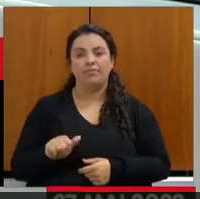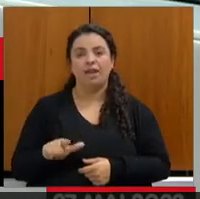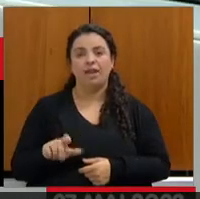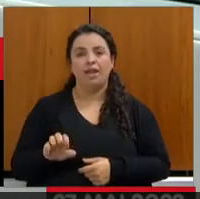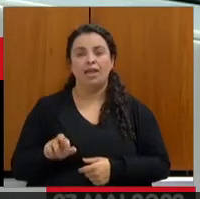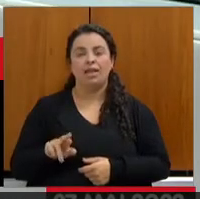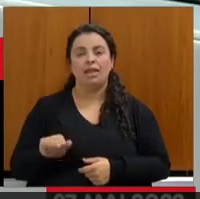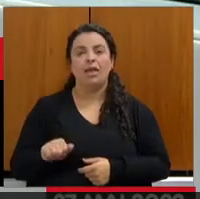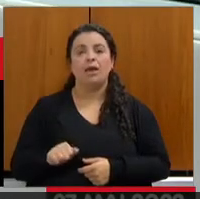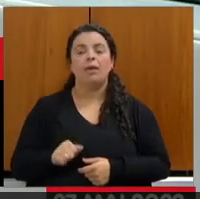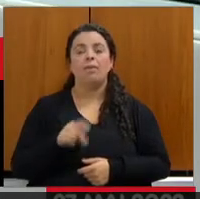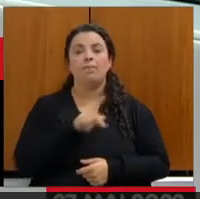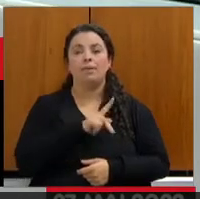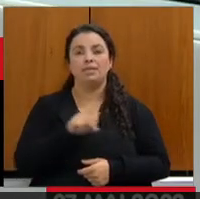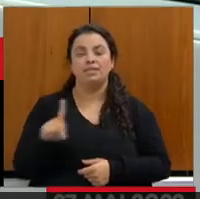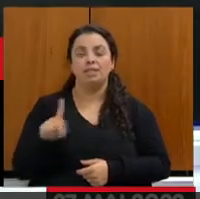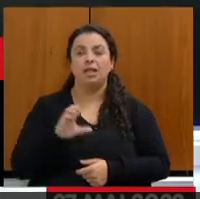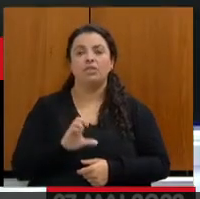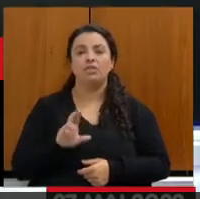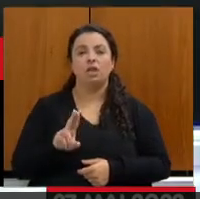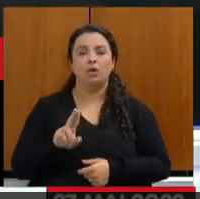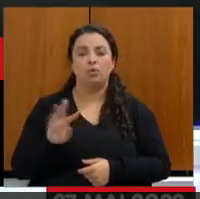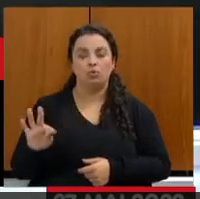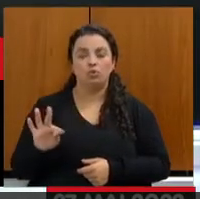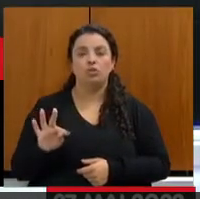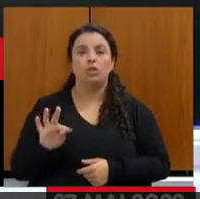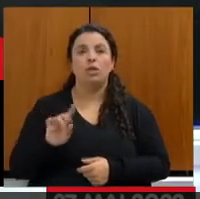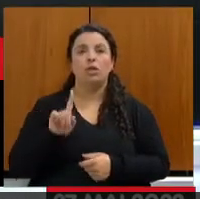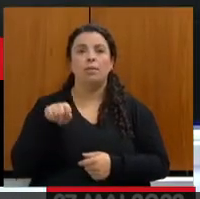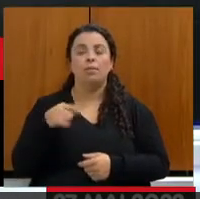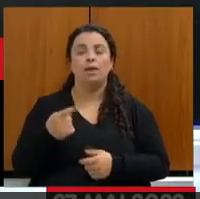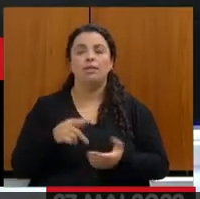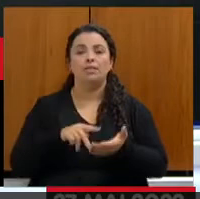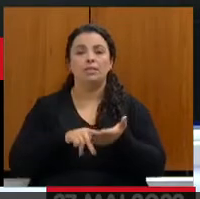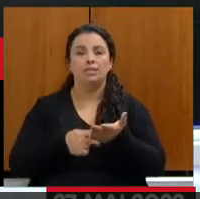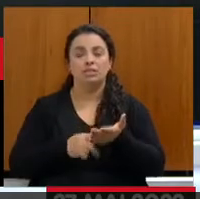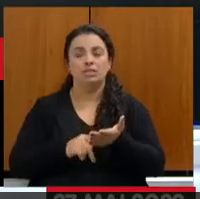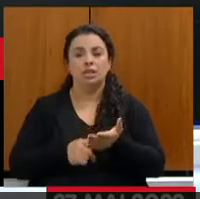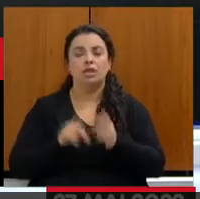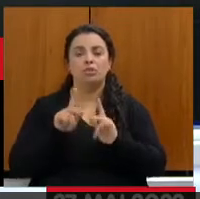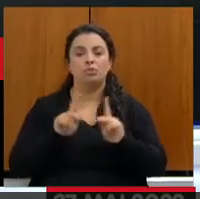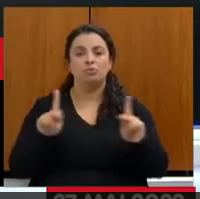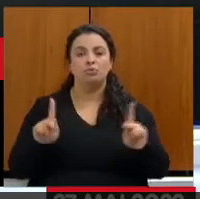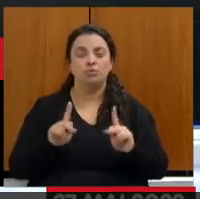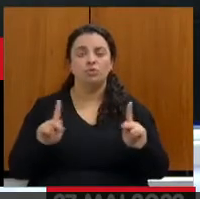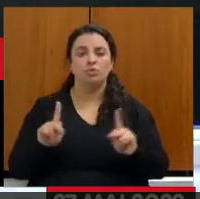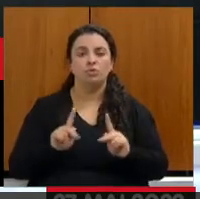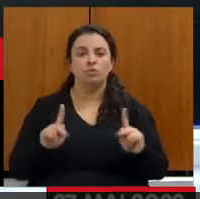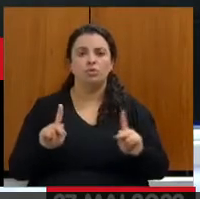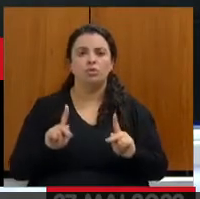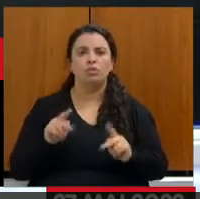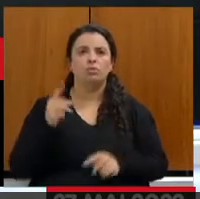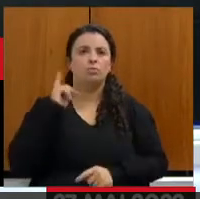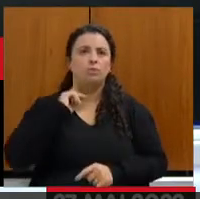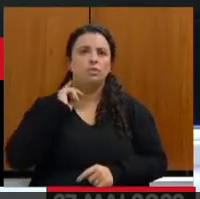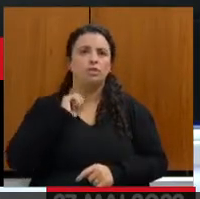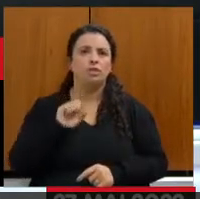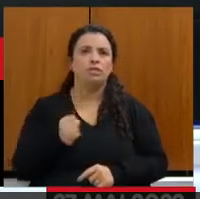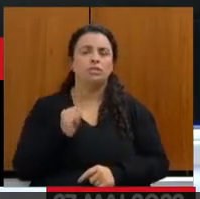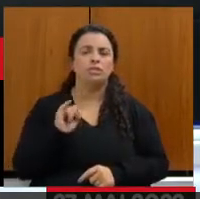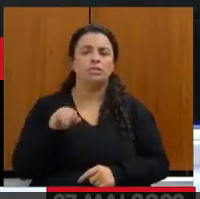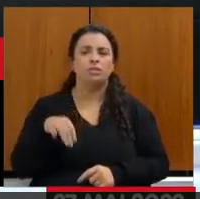dos trabalhadores e trabalhadoras do Brasil e do Sindicato dos Professores de Minas Gerais Sinpro Minas